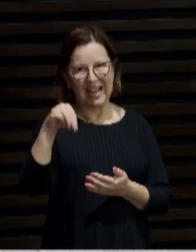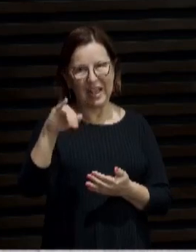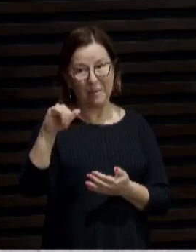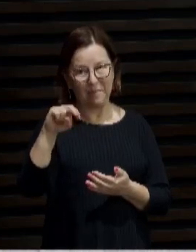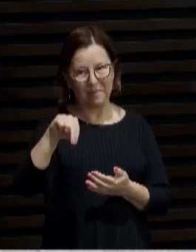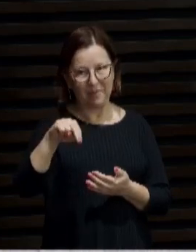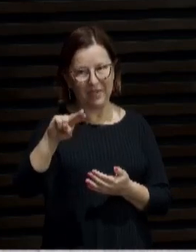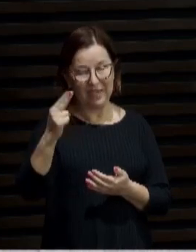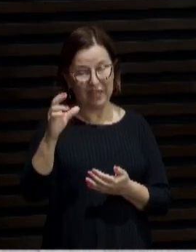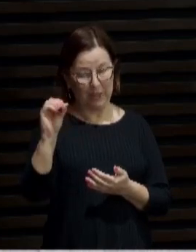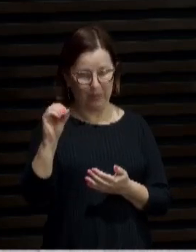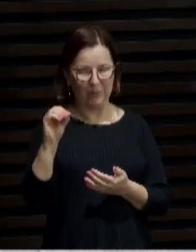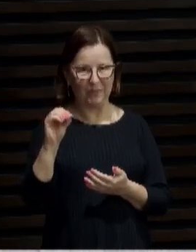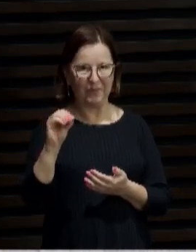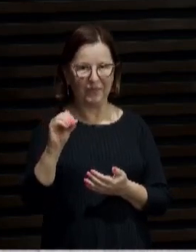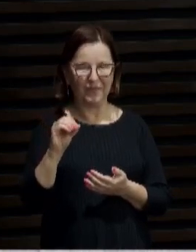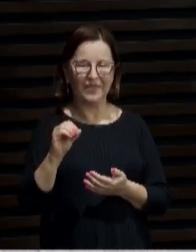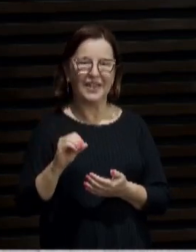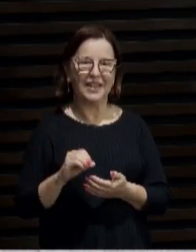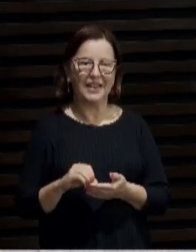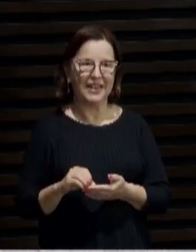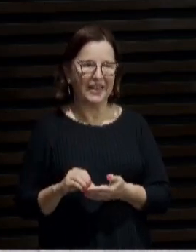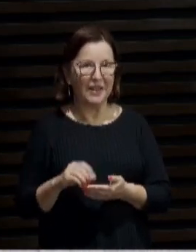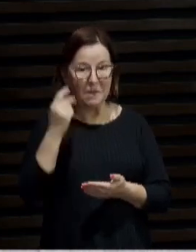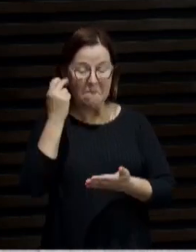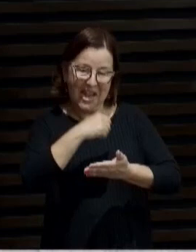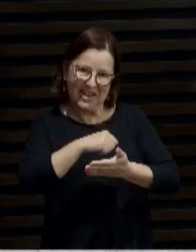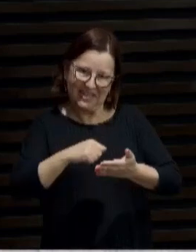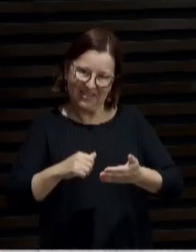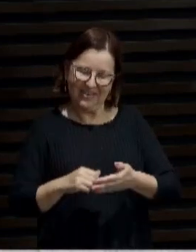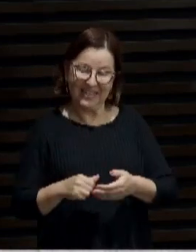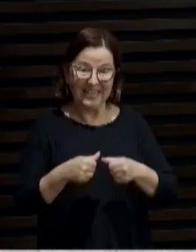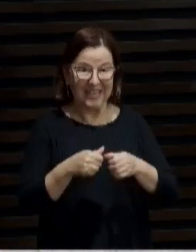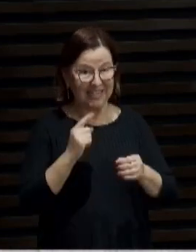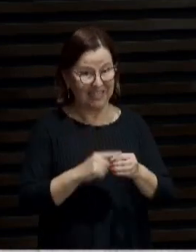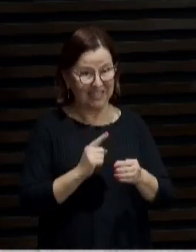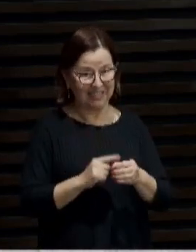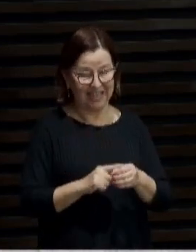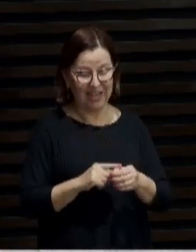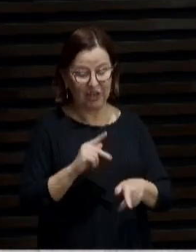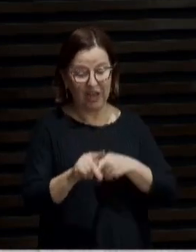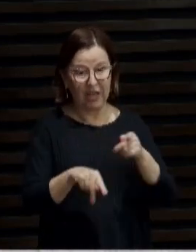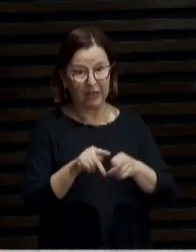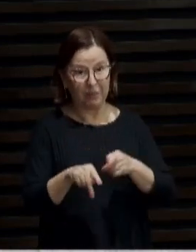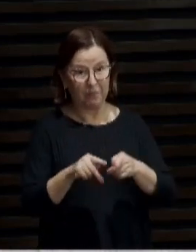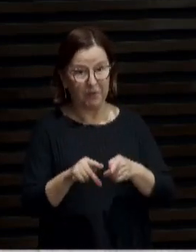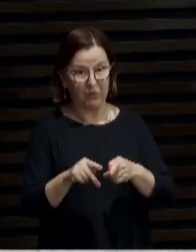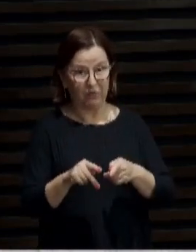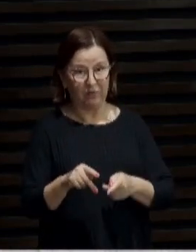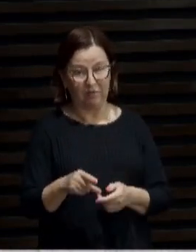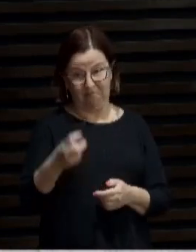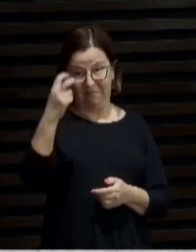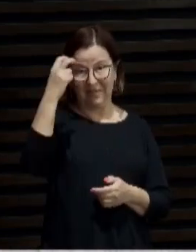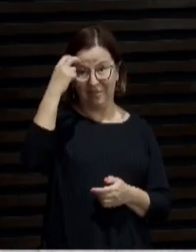II, ele desenvolveu esse material, né? Então era uma cidade muito culta, as pessoas que nela viviam eram pessoas